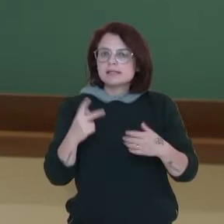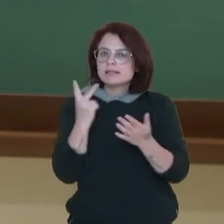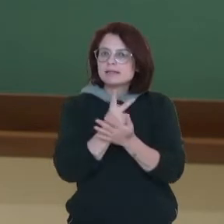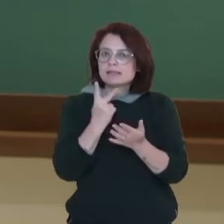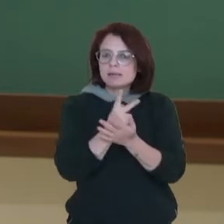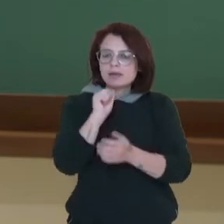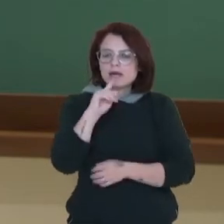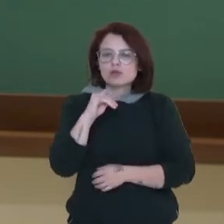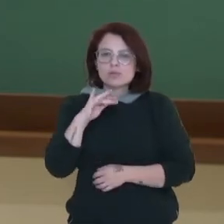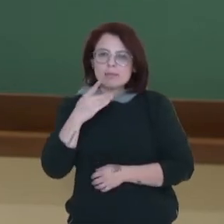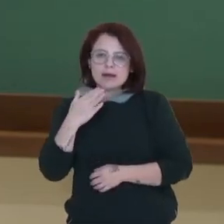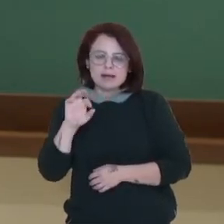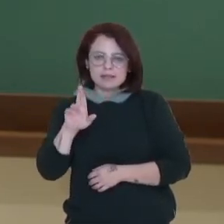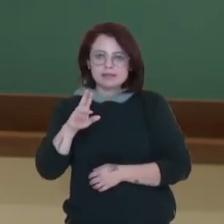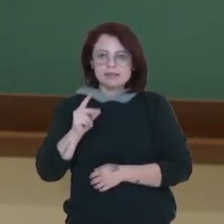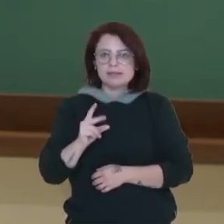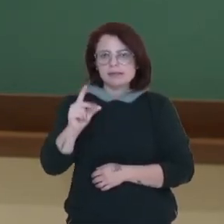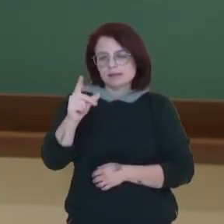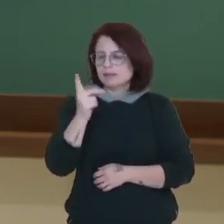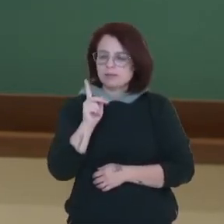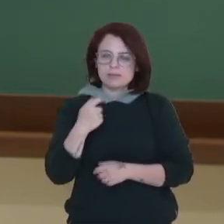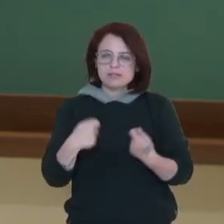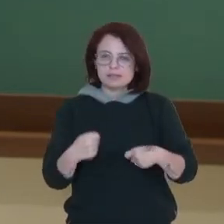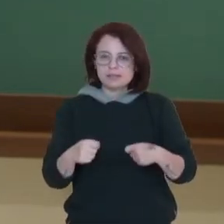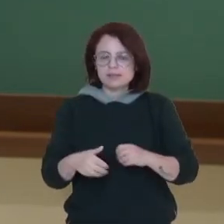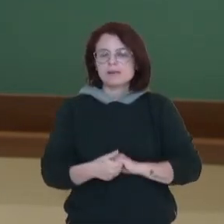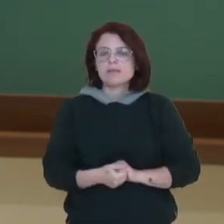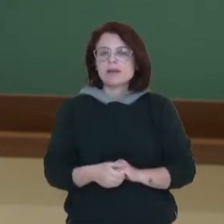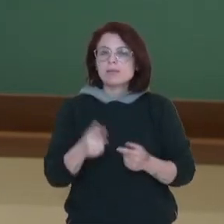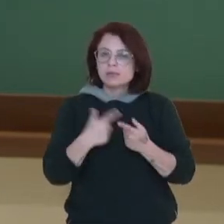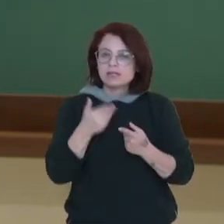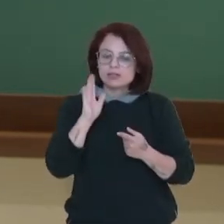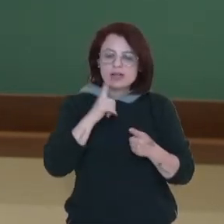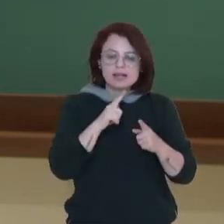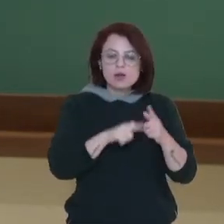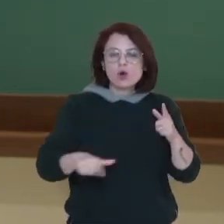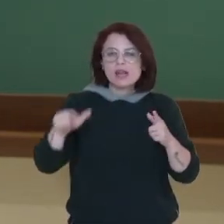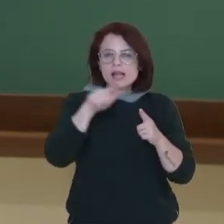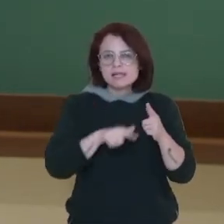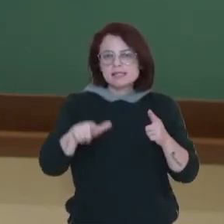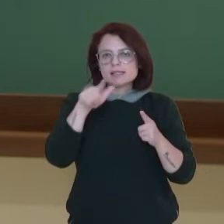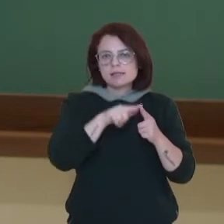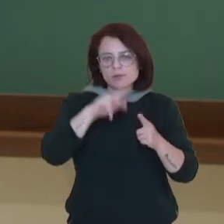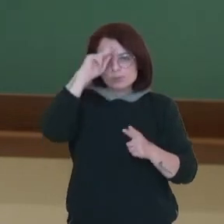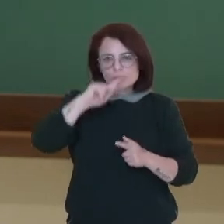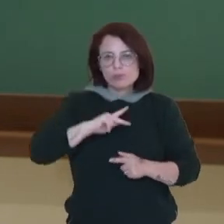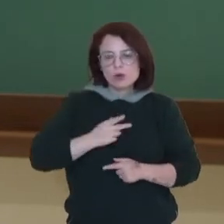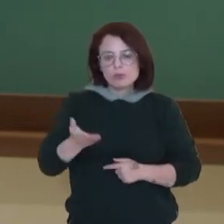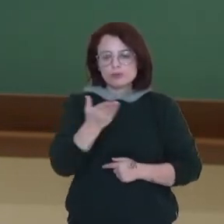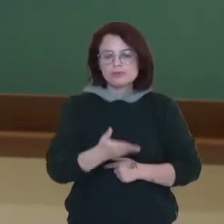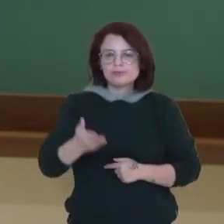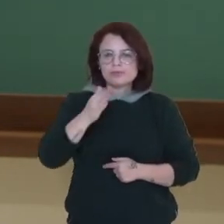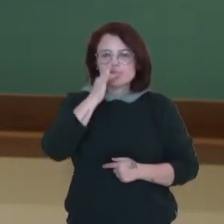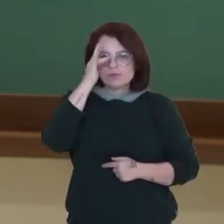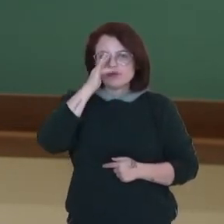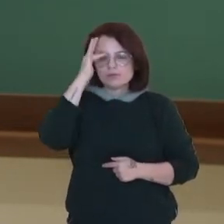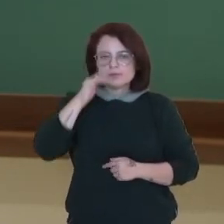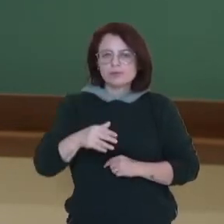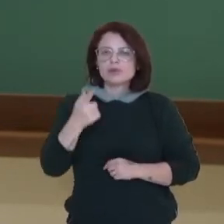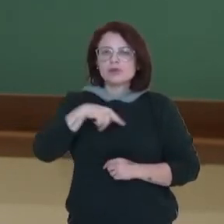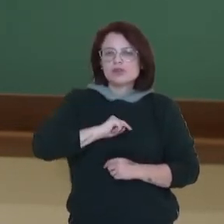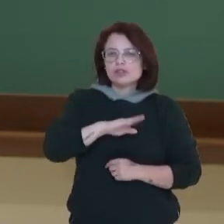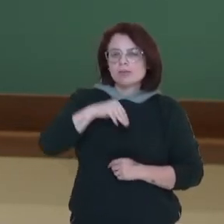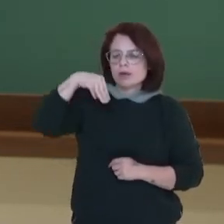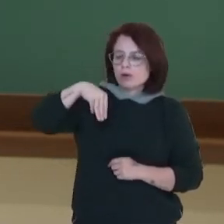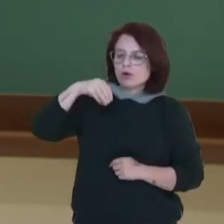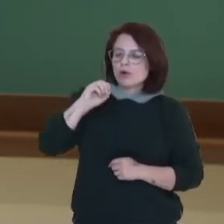tanta constância, né, quanto eu precisaria numa área de monocultura, né, na técnica da monocultura, que